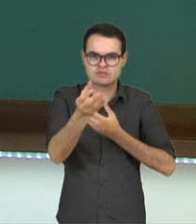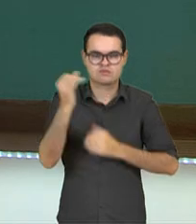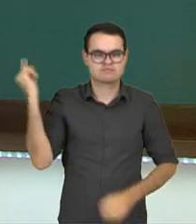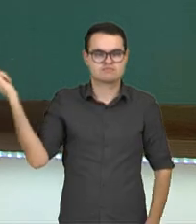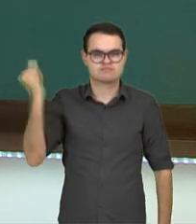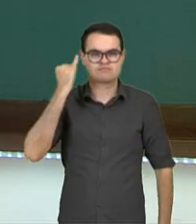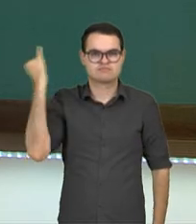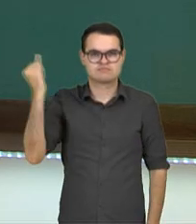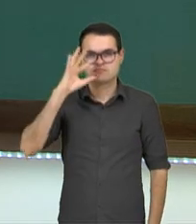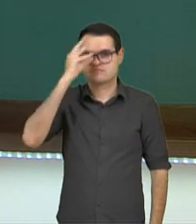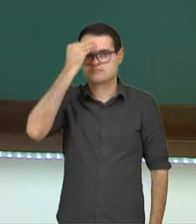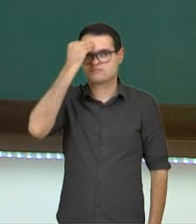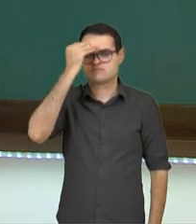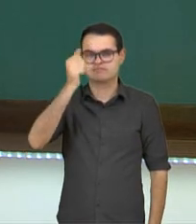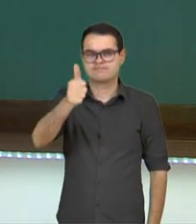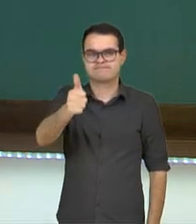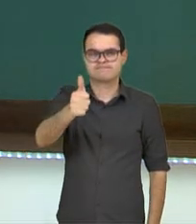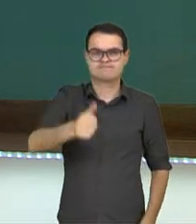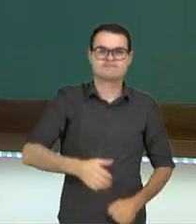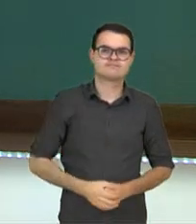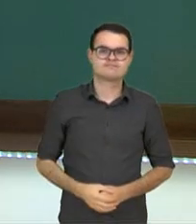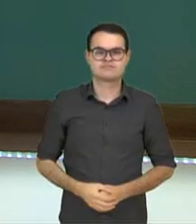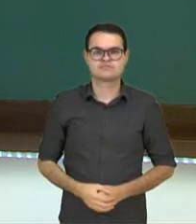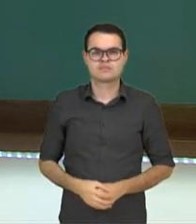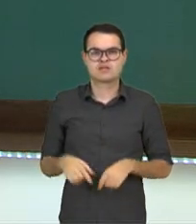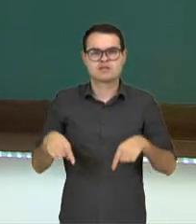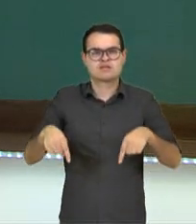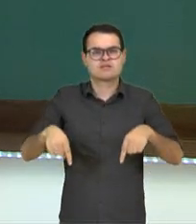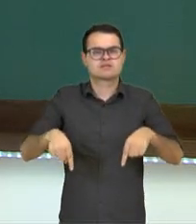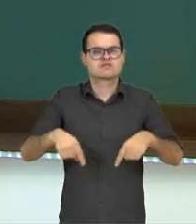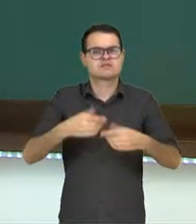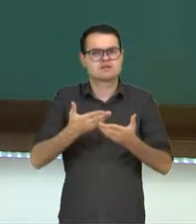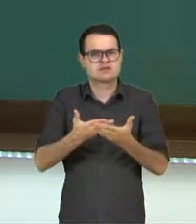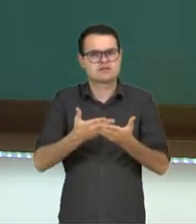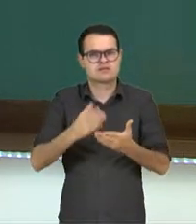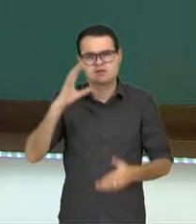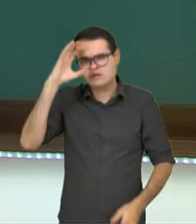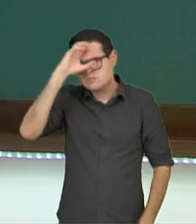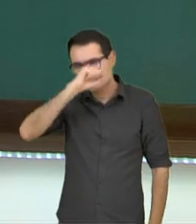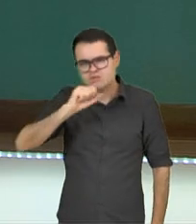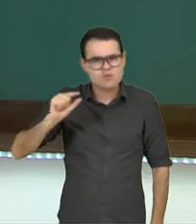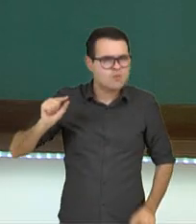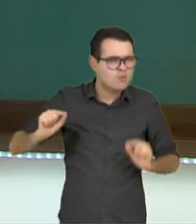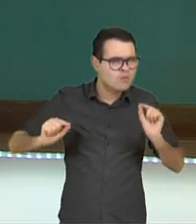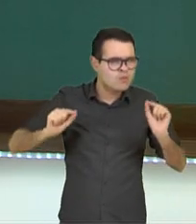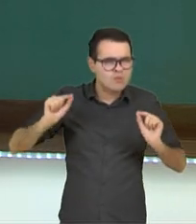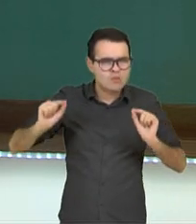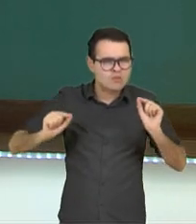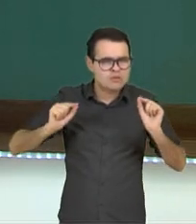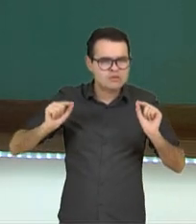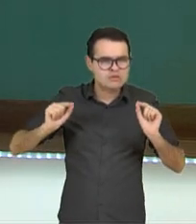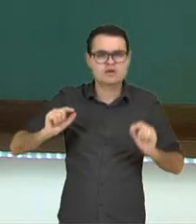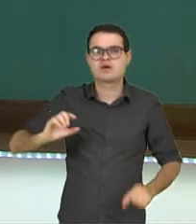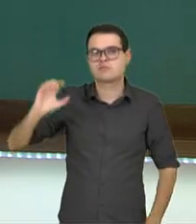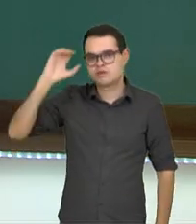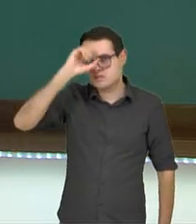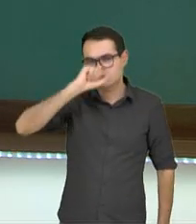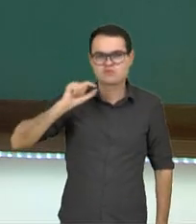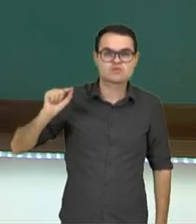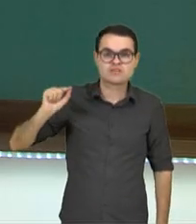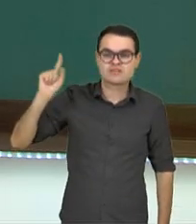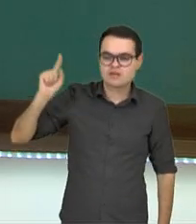importante lembrar. Tá? O que, que aprendemos nesta aula, pessoal? Aprendemos o que é um depoimento, para que serve